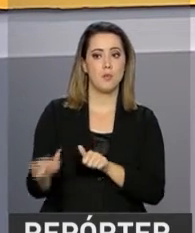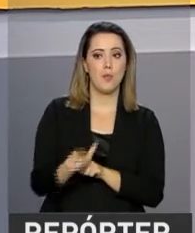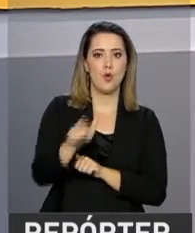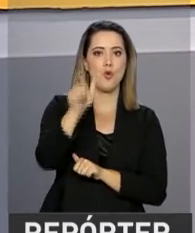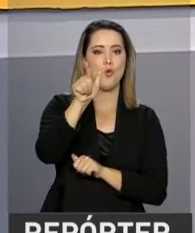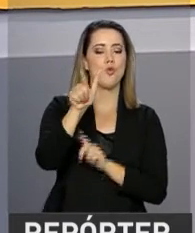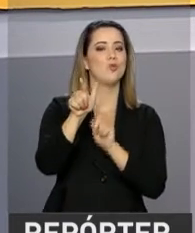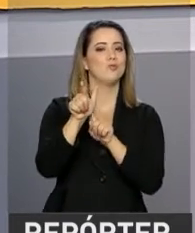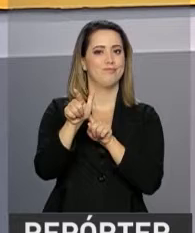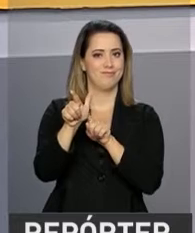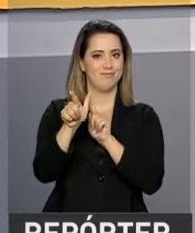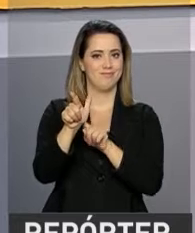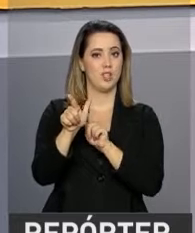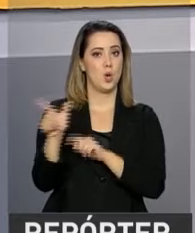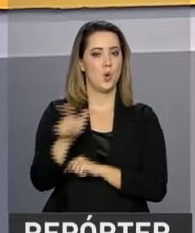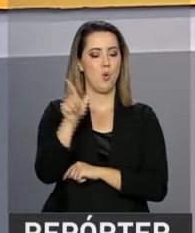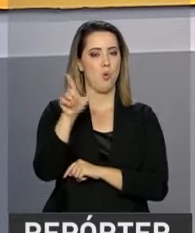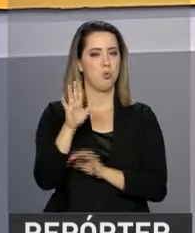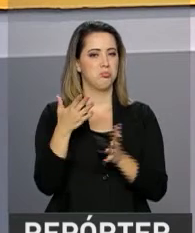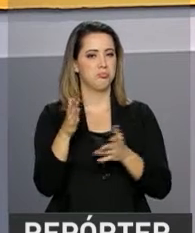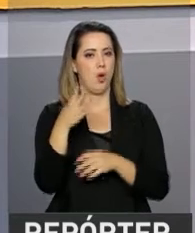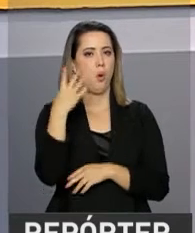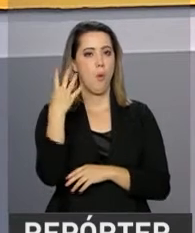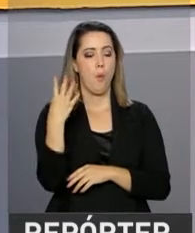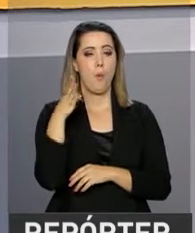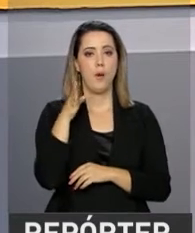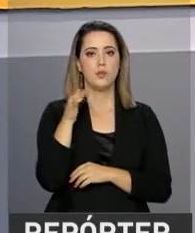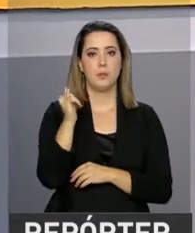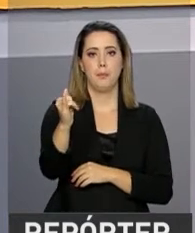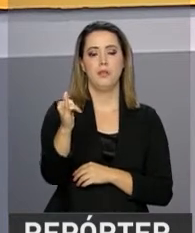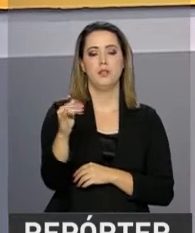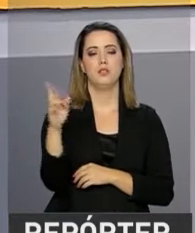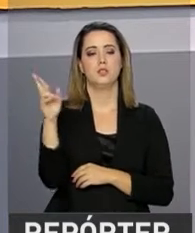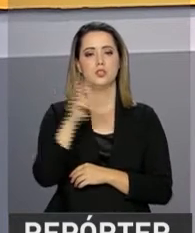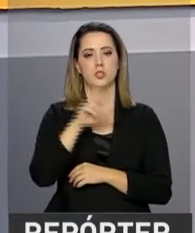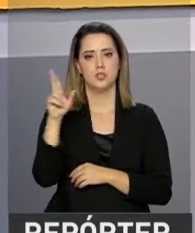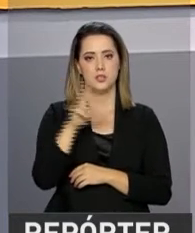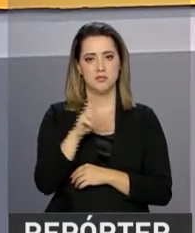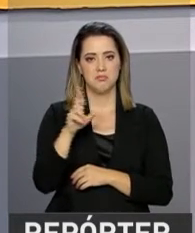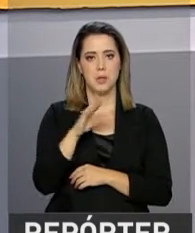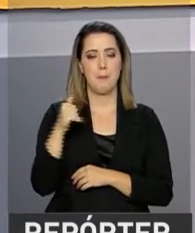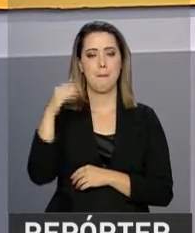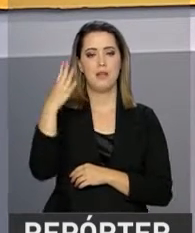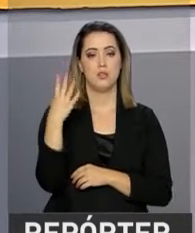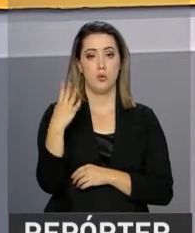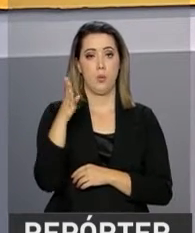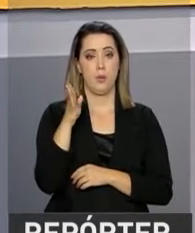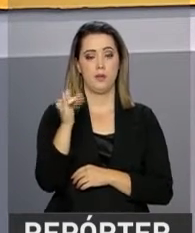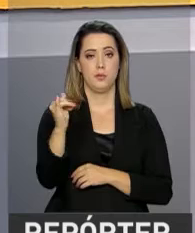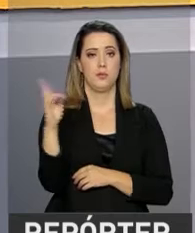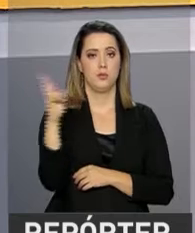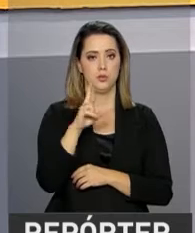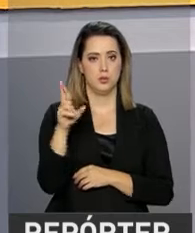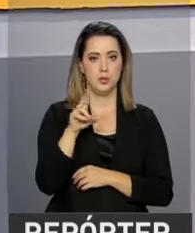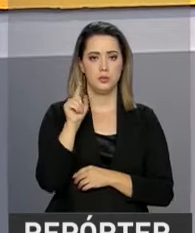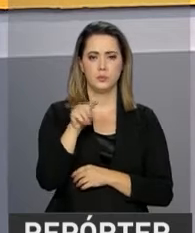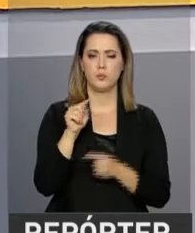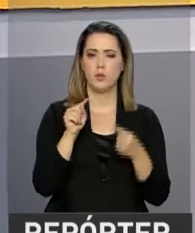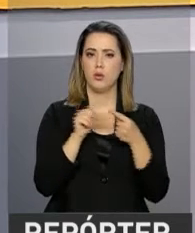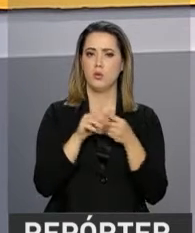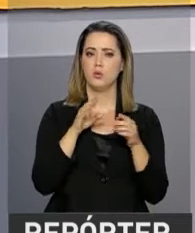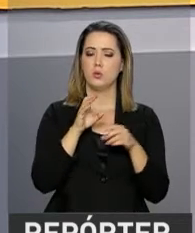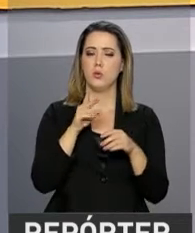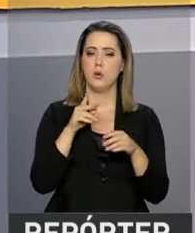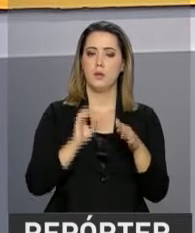meses deste ano com lucro líquido de 4 milhões e 800 milhões de reais de acordo com a empresa o resultado